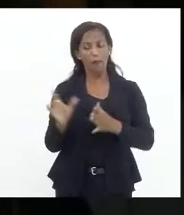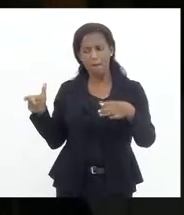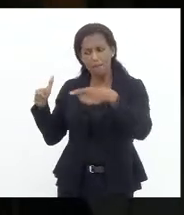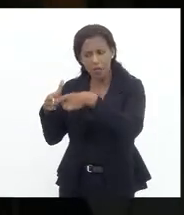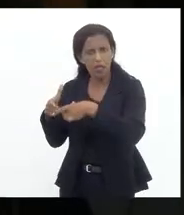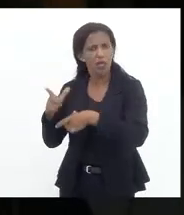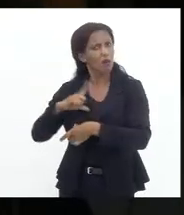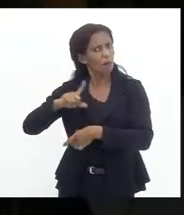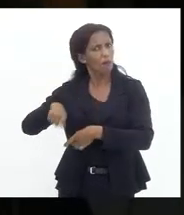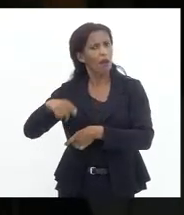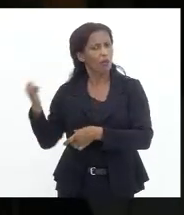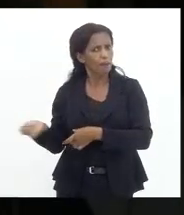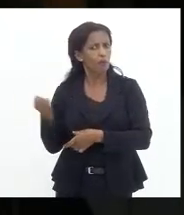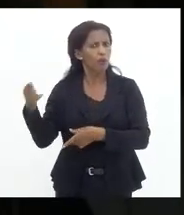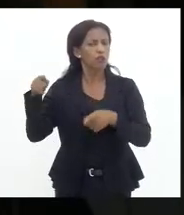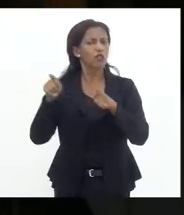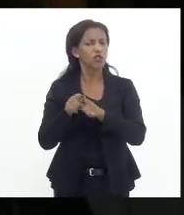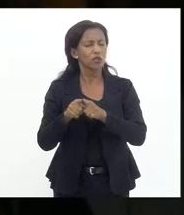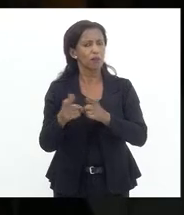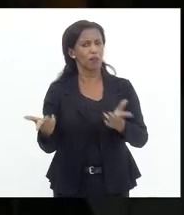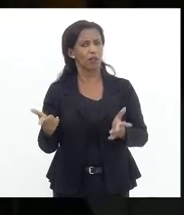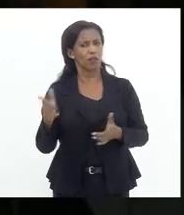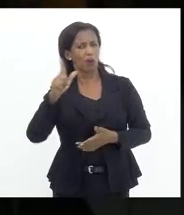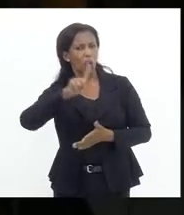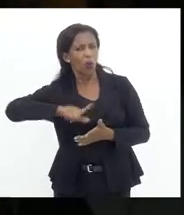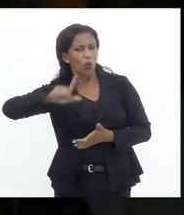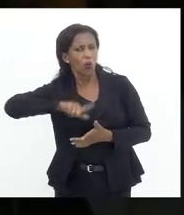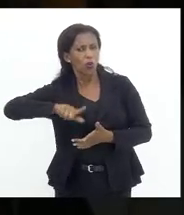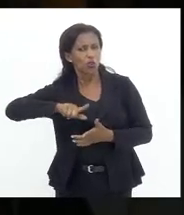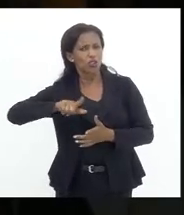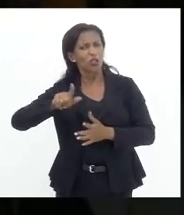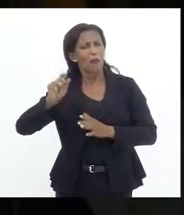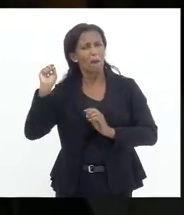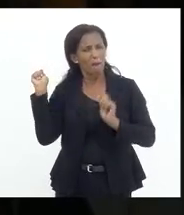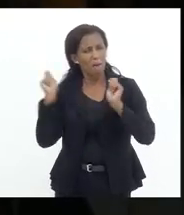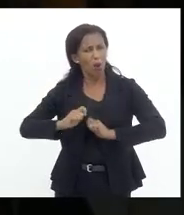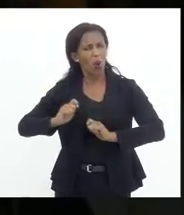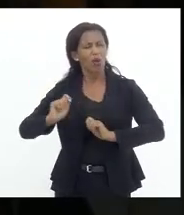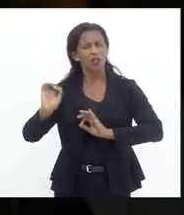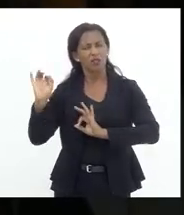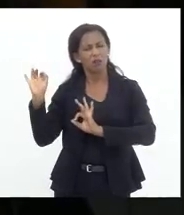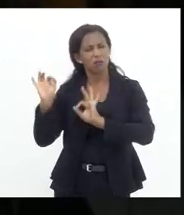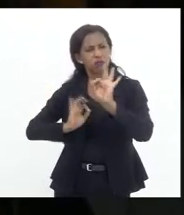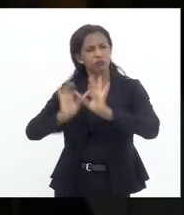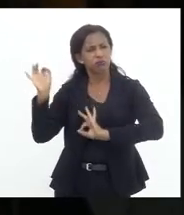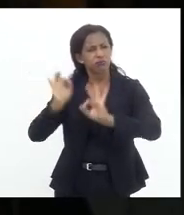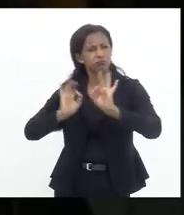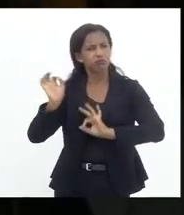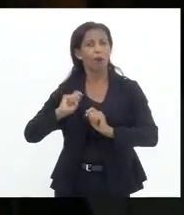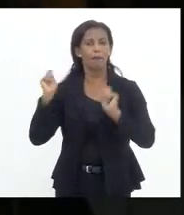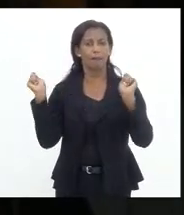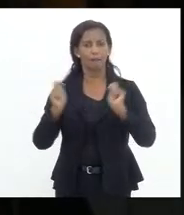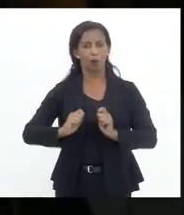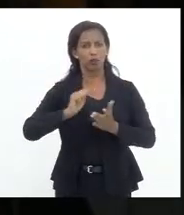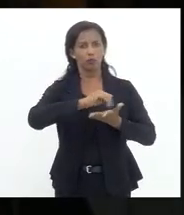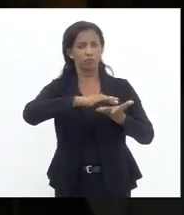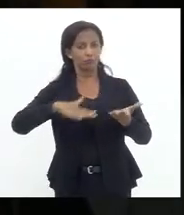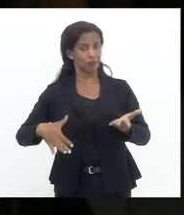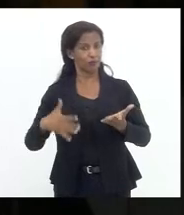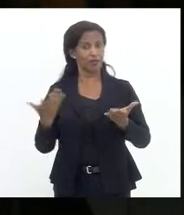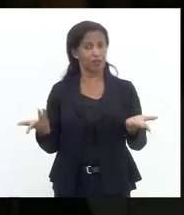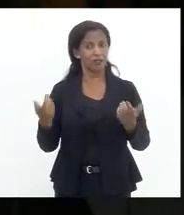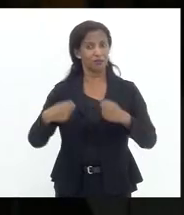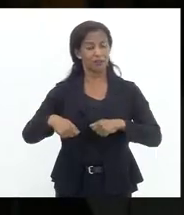portos importantes também. Então, a logística pode ser muito bem estruturada, né, através da atividade portuária. O